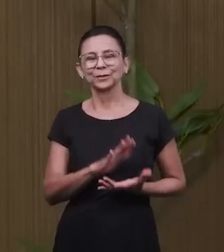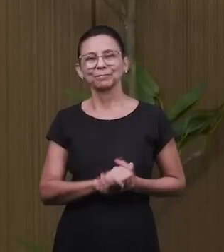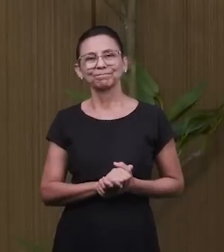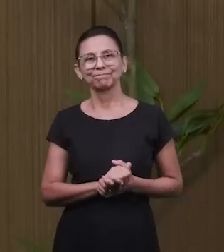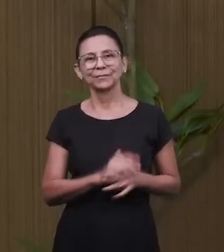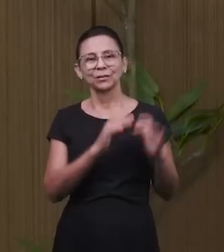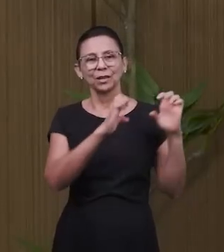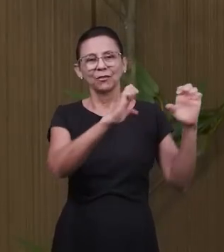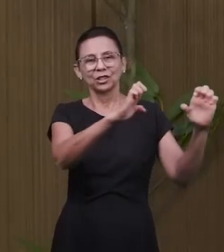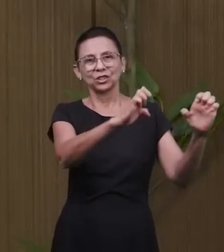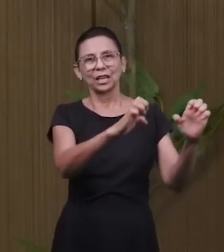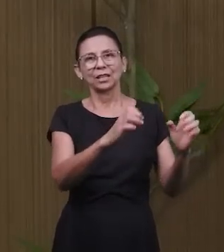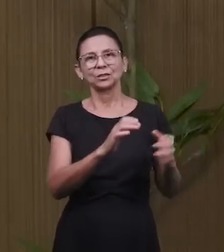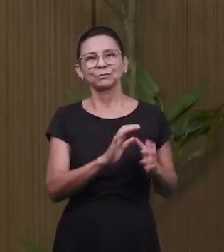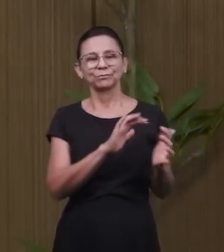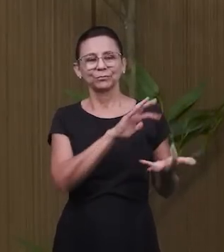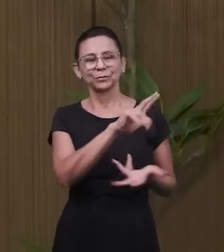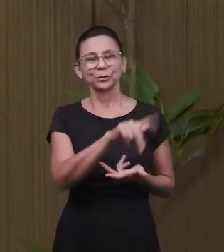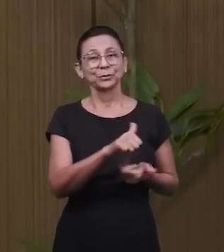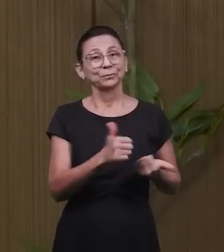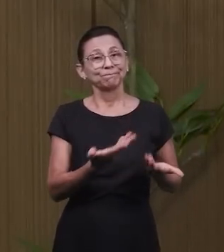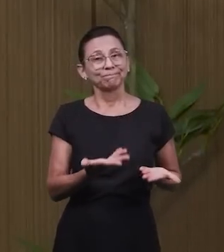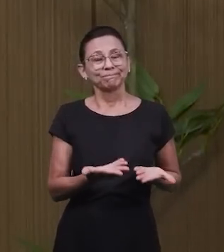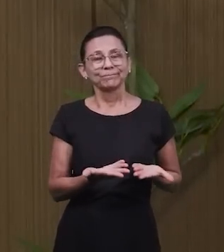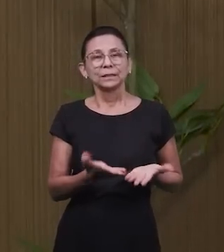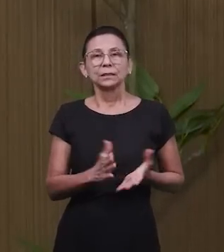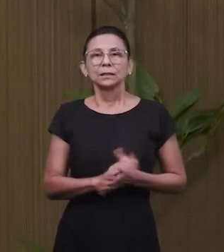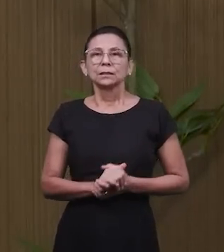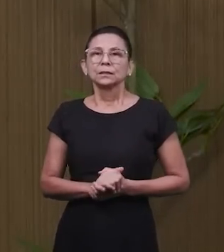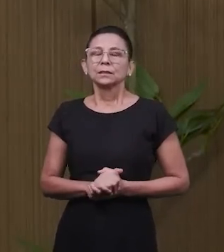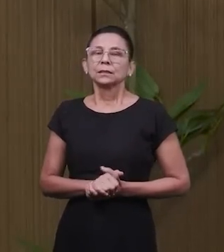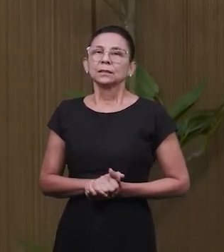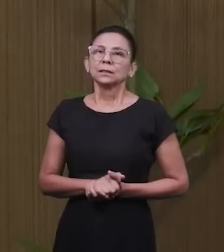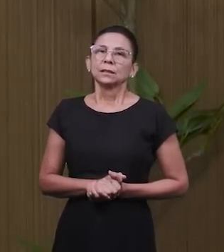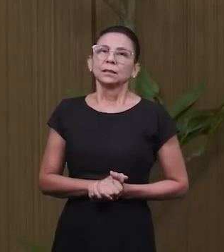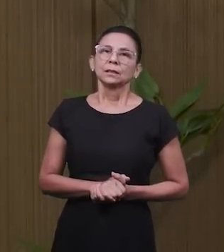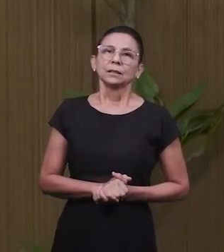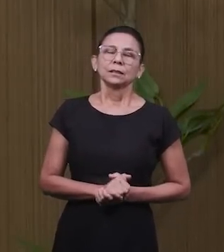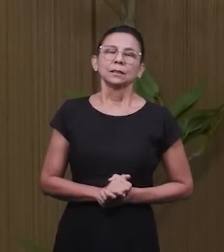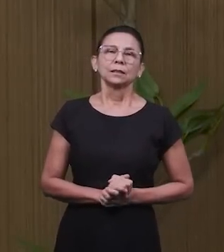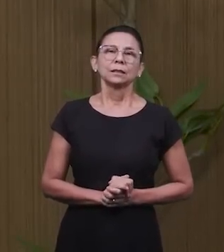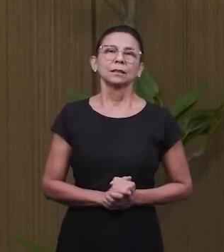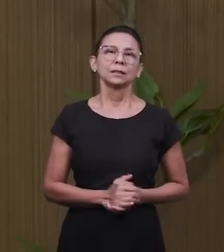verdade. A igreja primitiva, ela